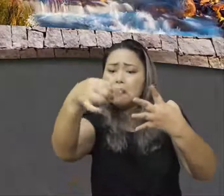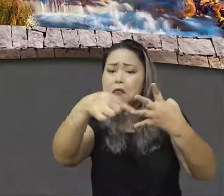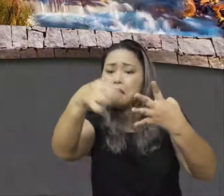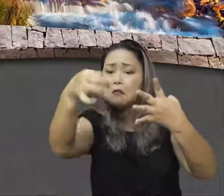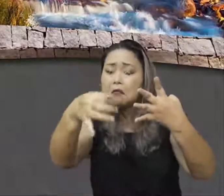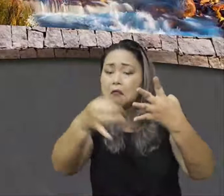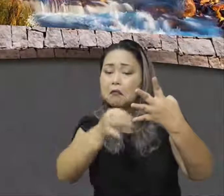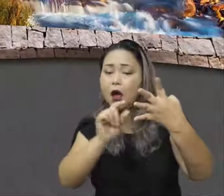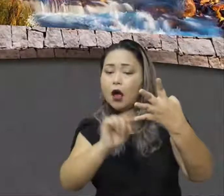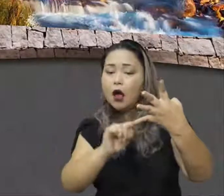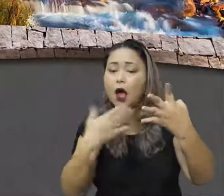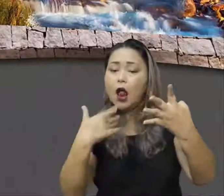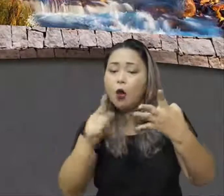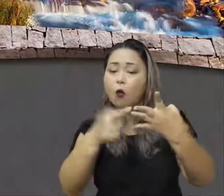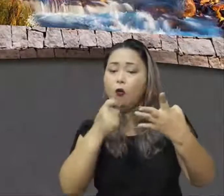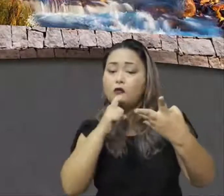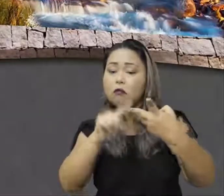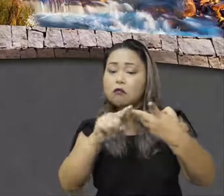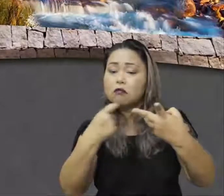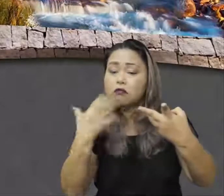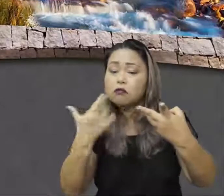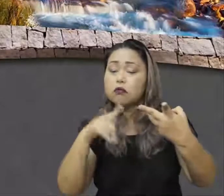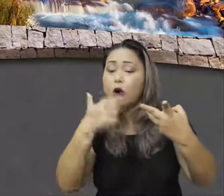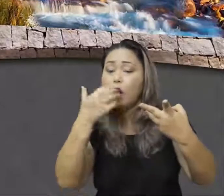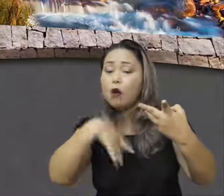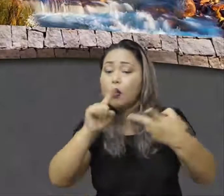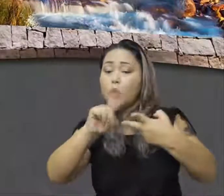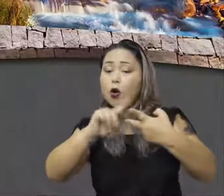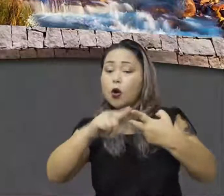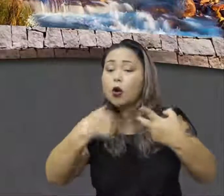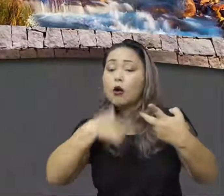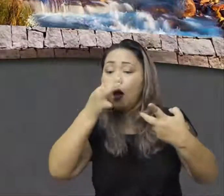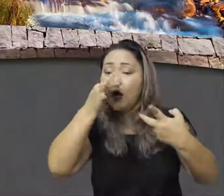definidas. Se nós estamos aqui no outono,